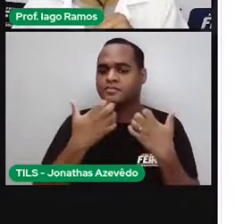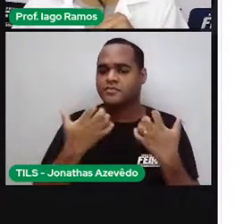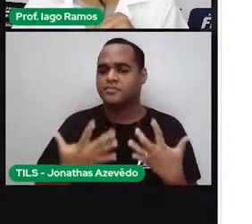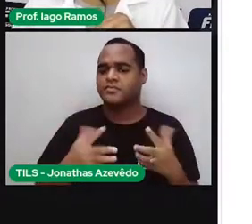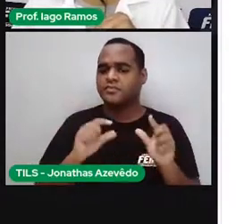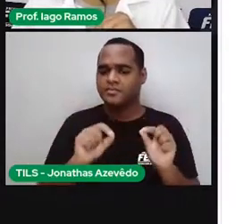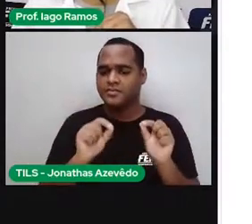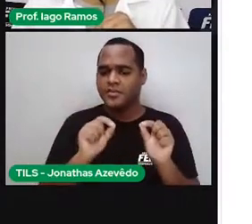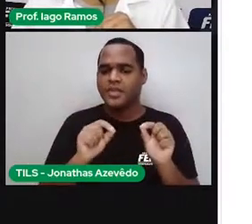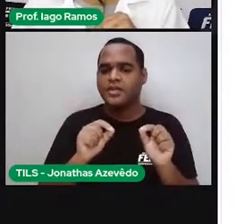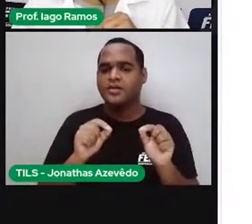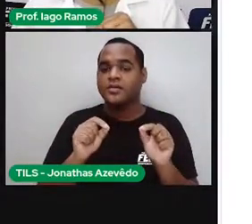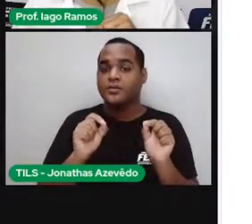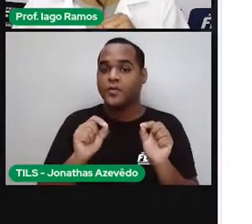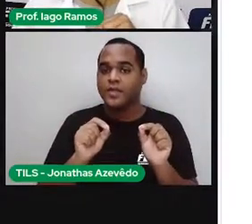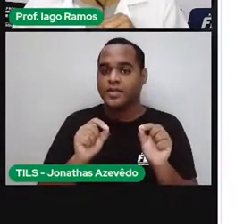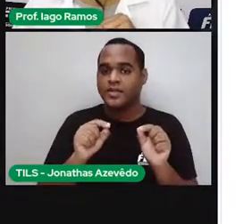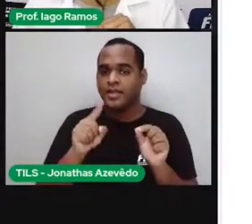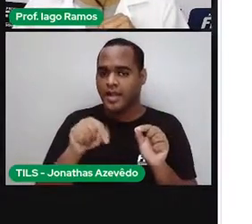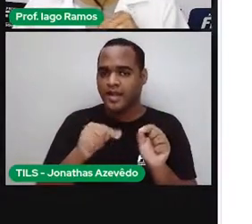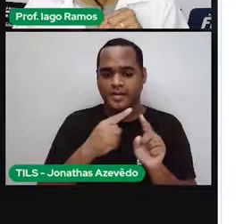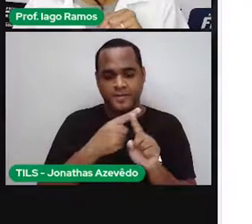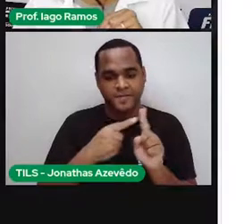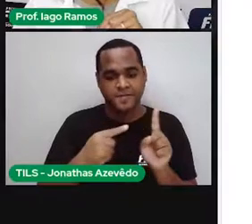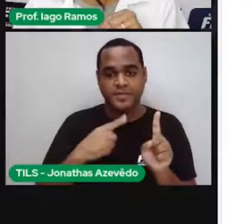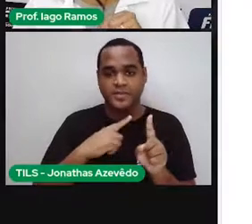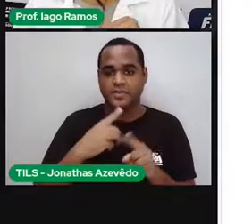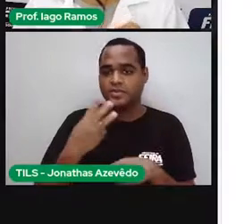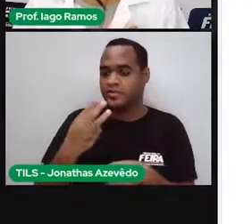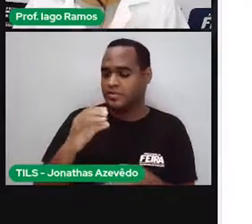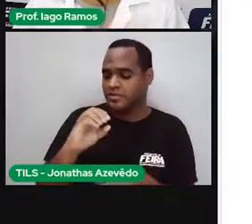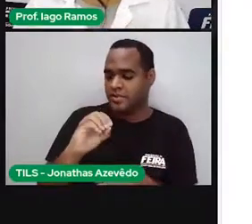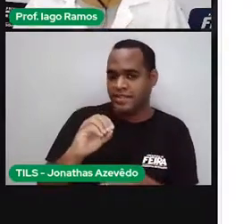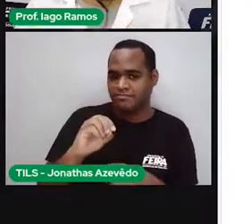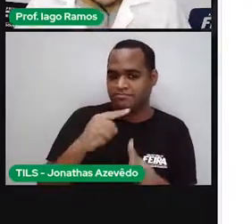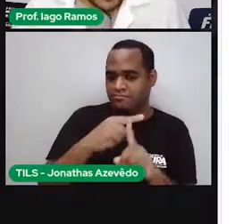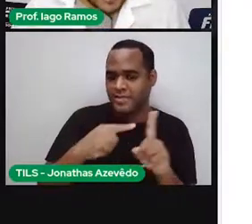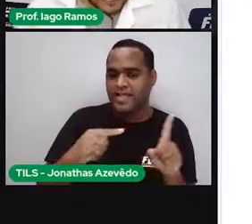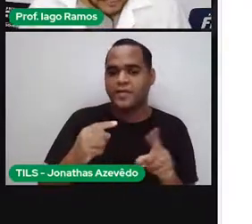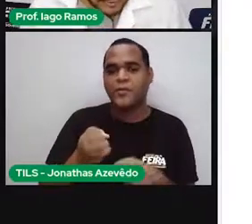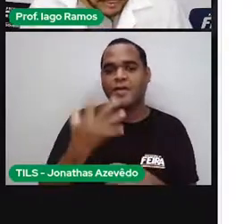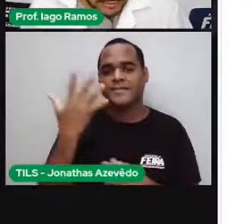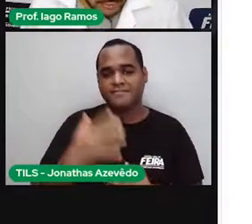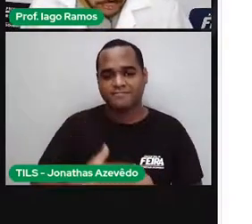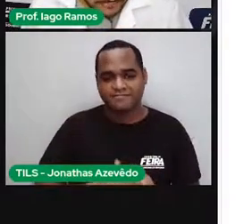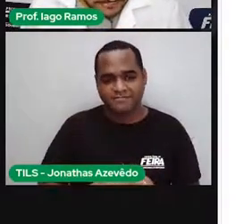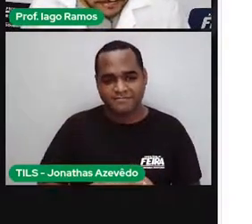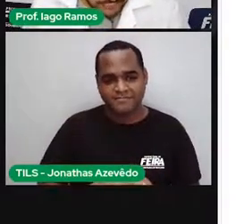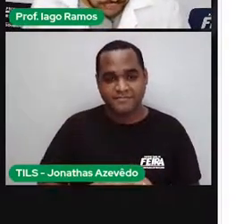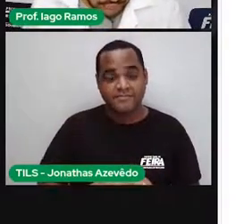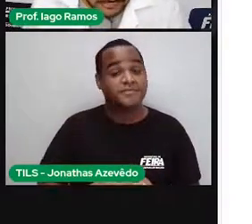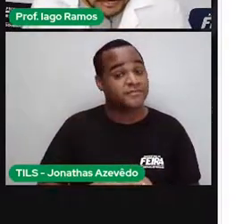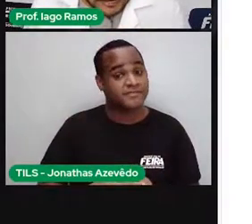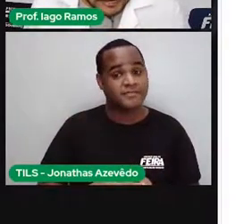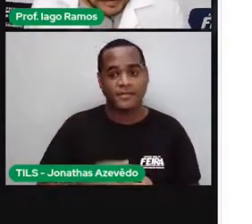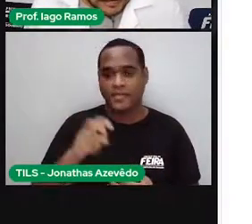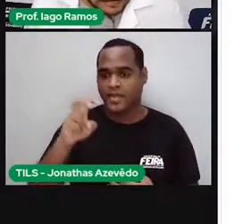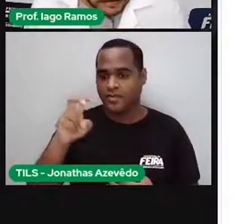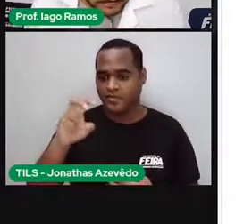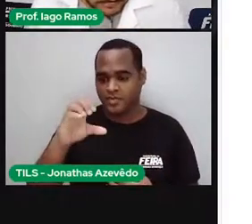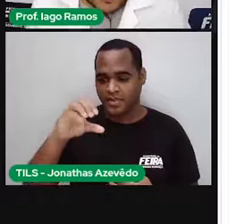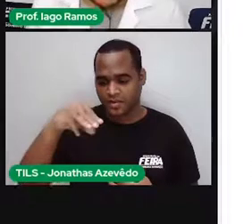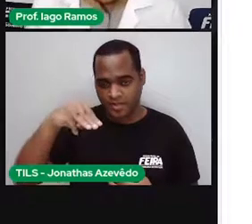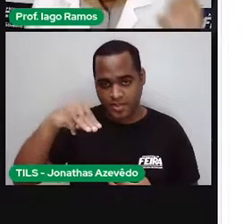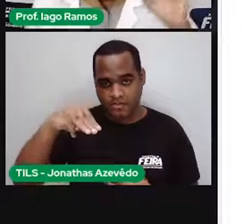vai ser metade de 30 então a gente vai escrever assim ó o cinco